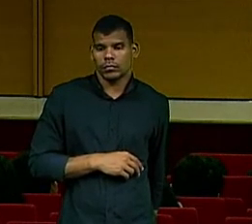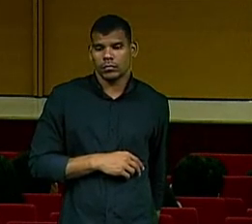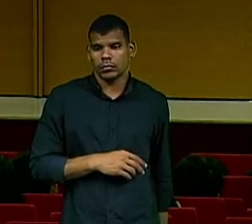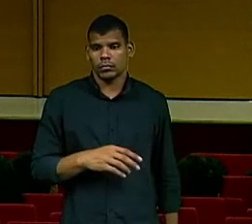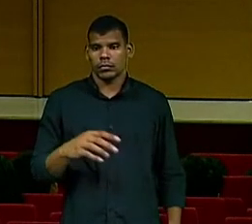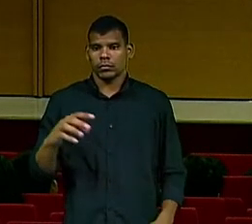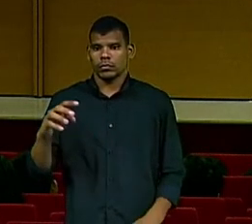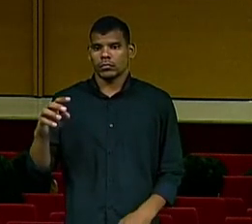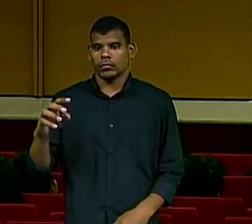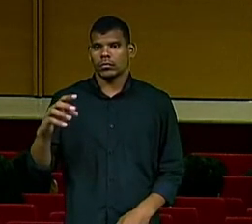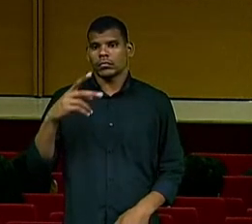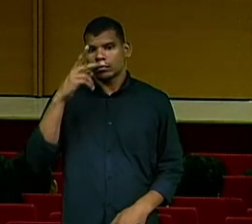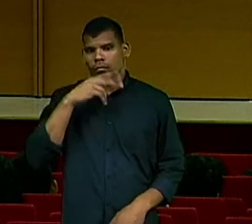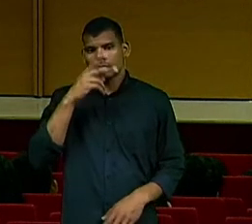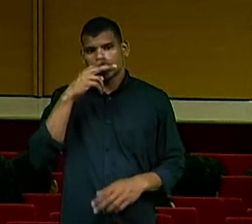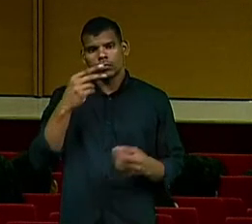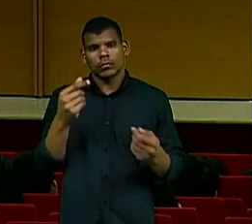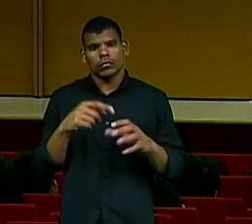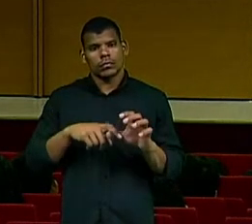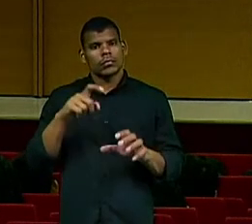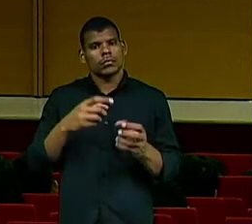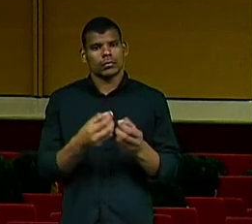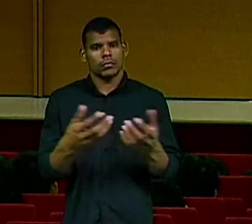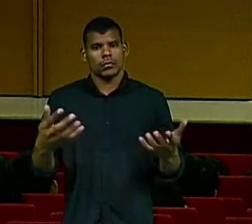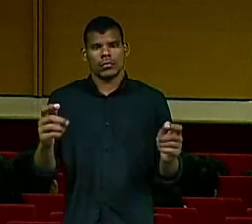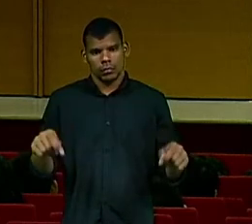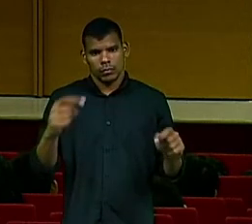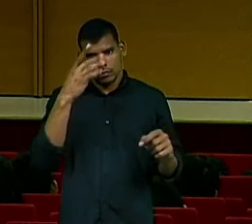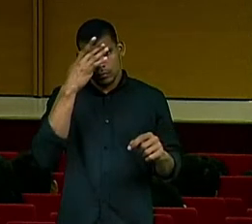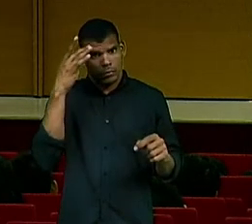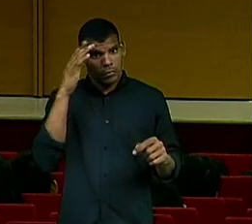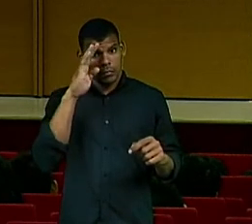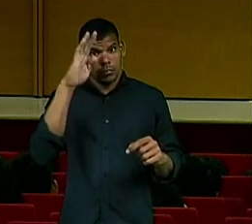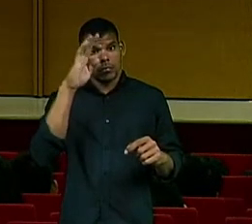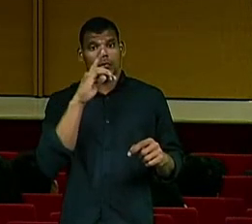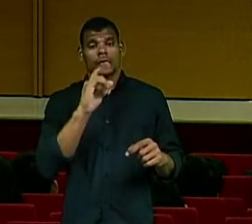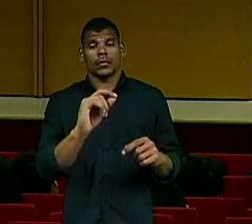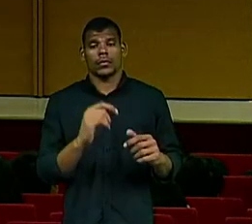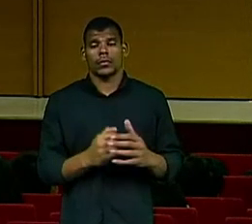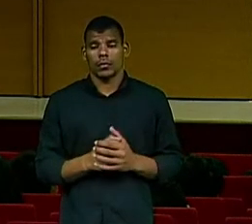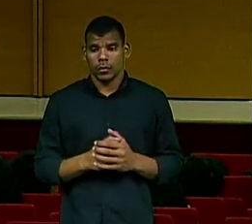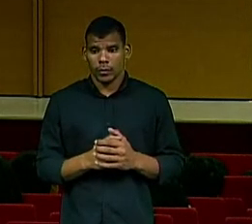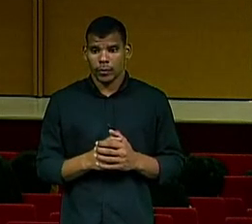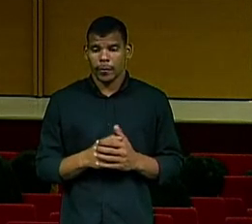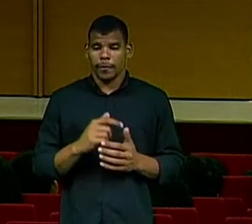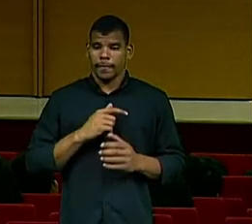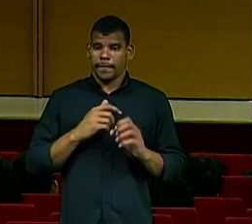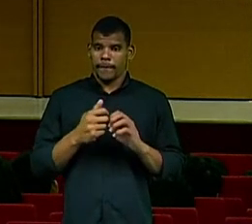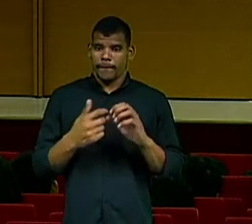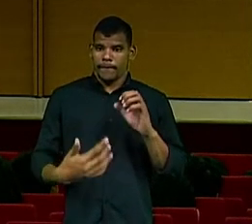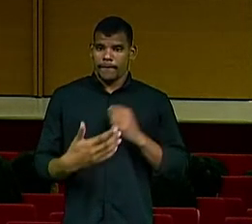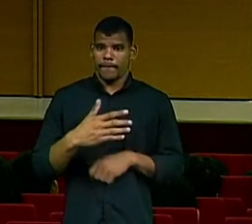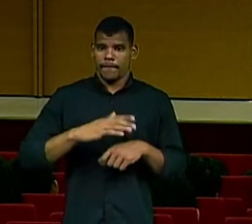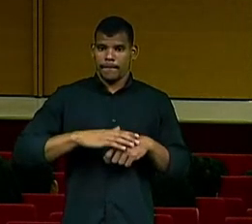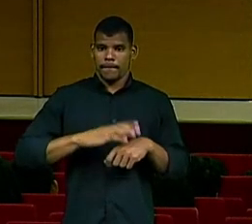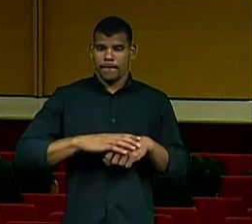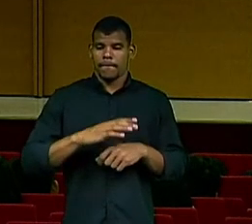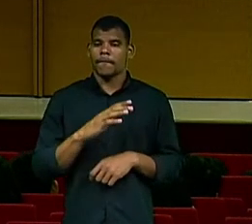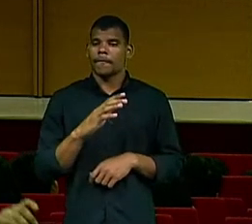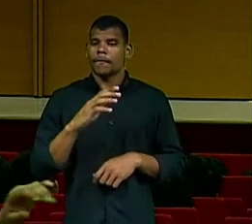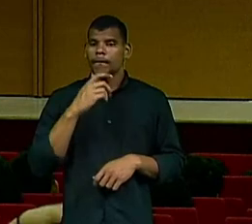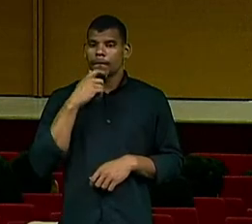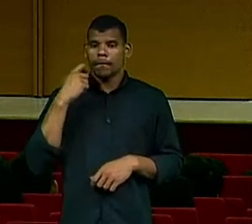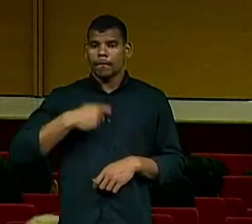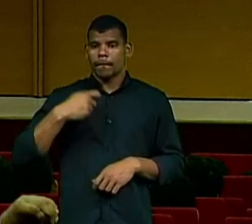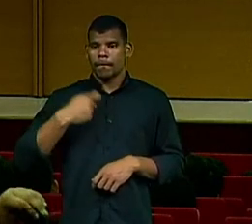empoderar né as pessoas né Principalmente Aí vem uma uma um aspecto bem ainda machista né as